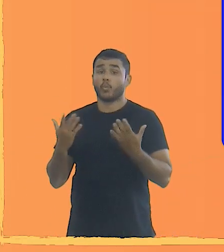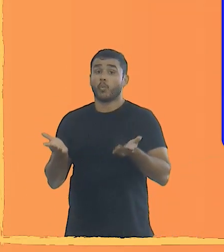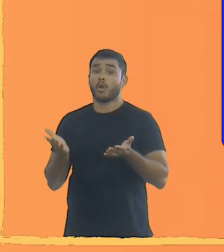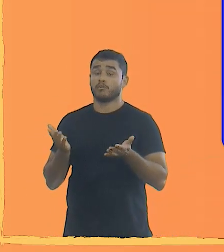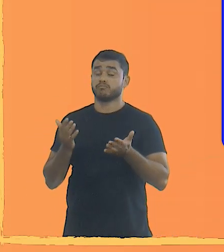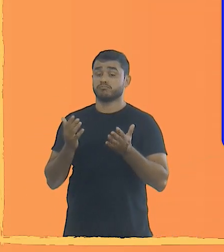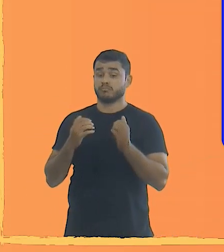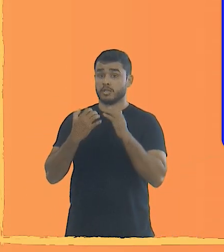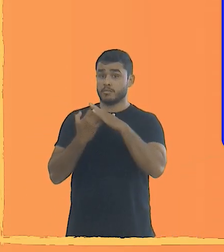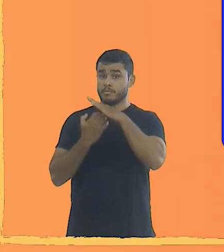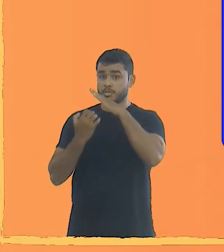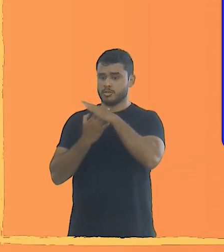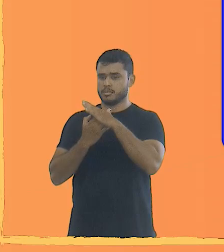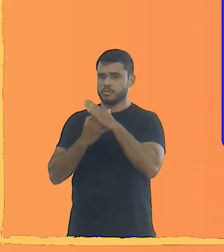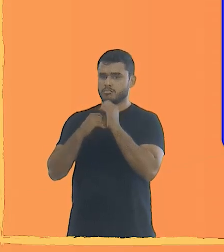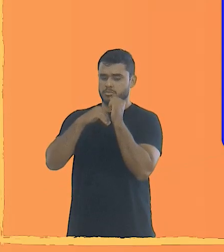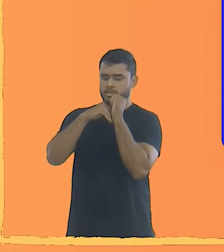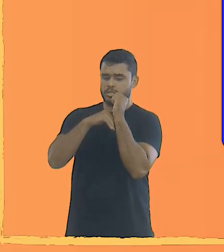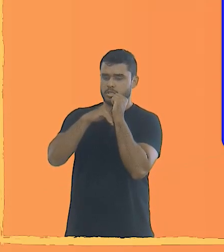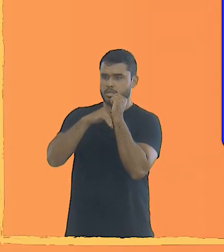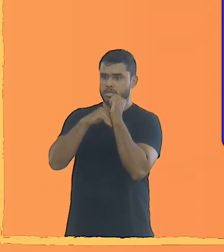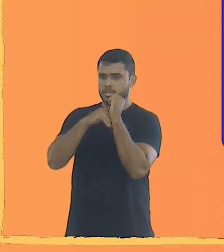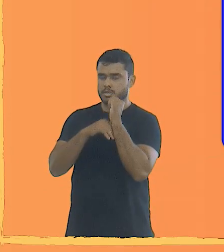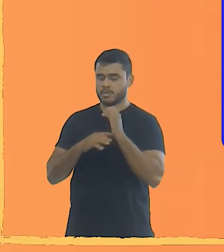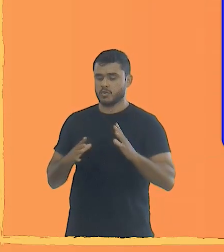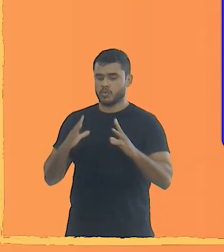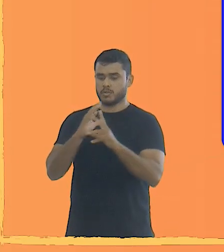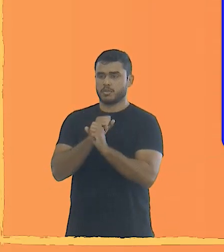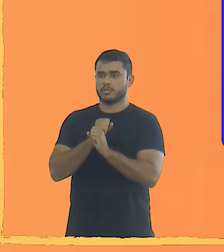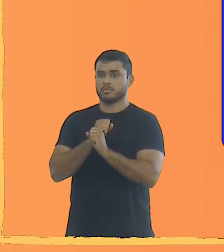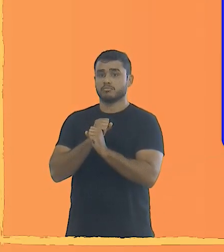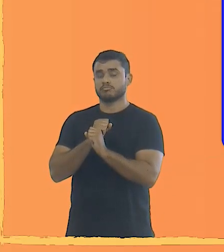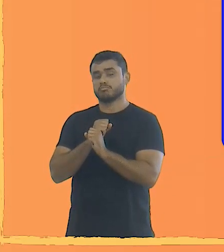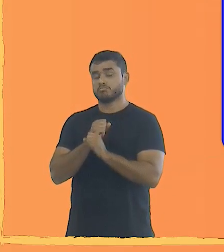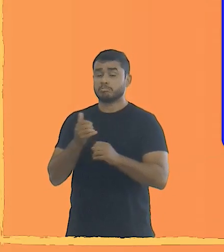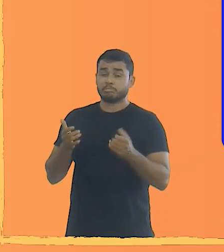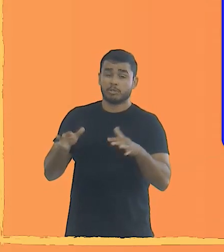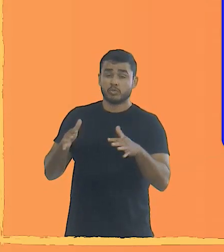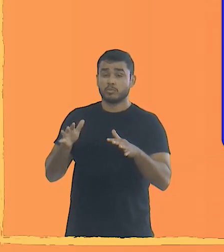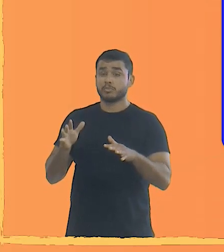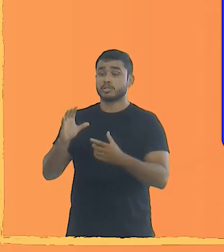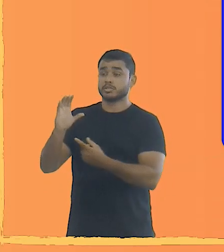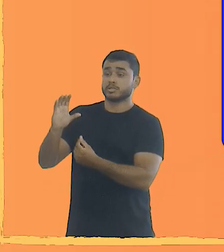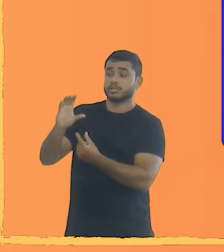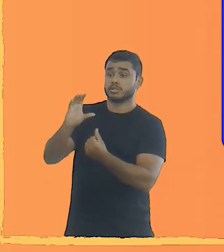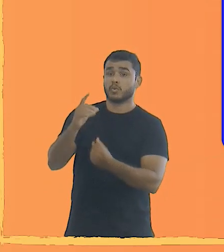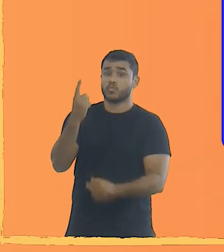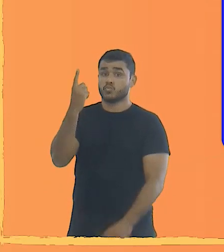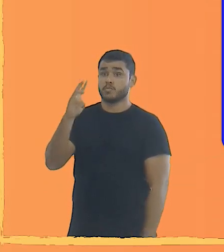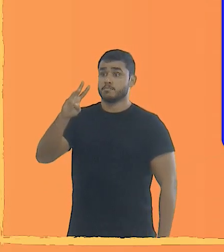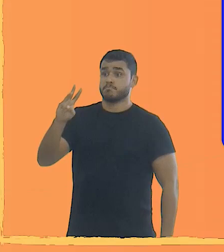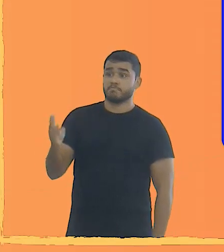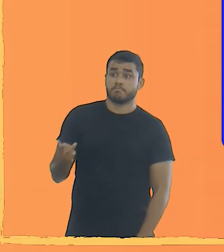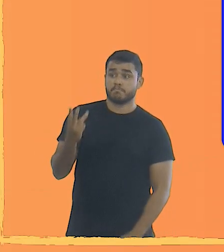seja superior ao número esperado de clientes. Qual era o número esperado de clientes? 1 milhão.